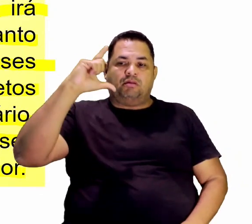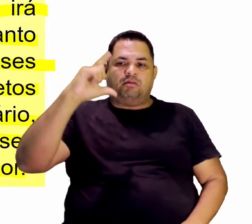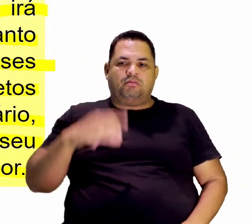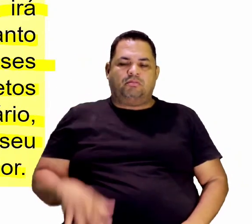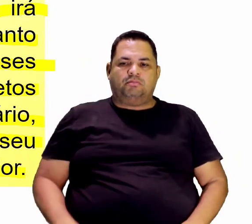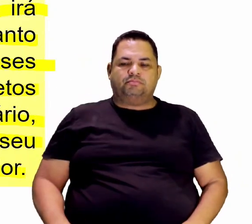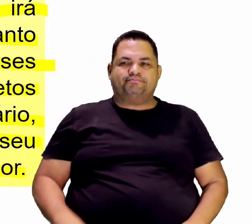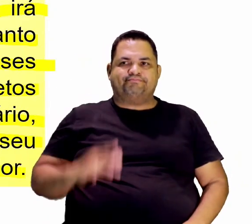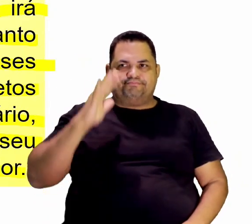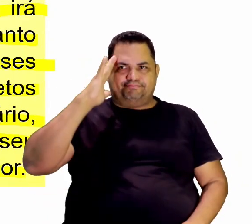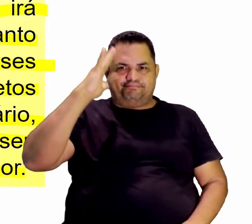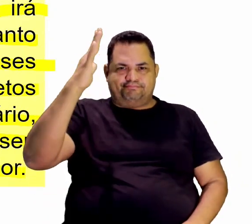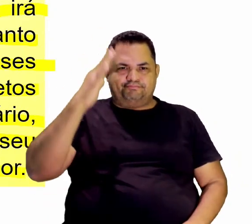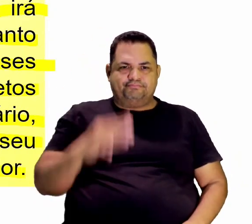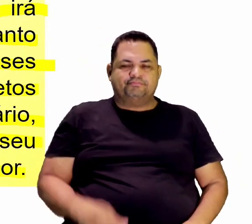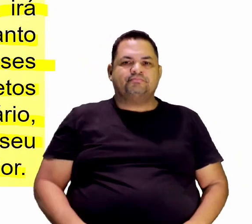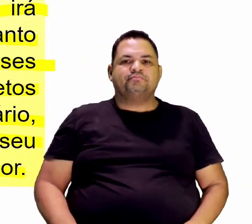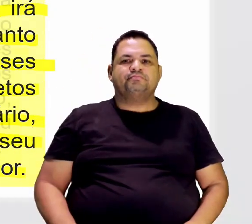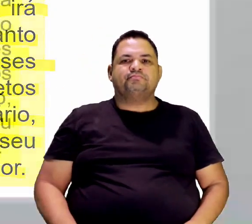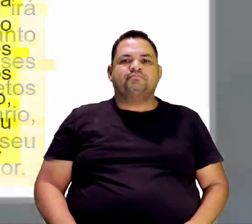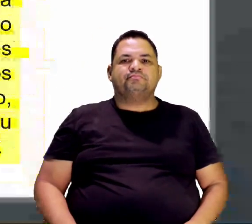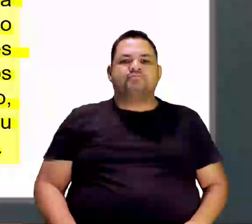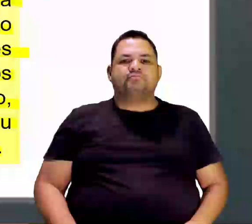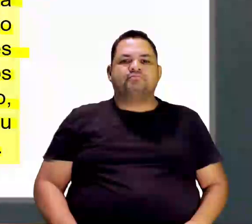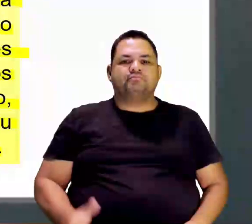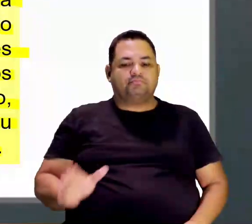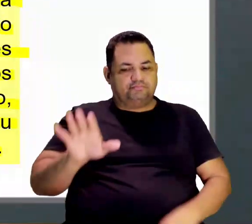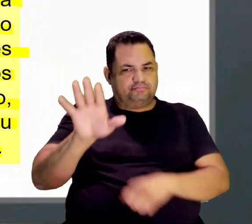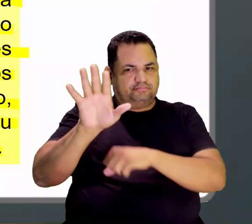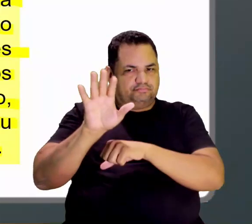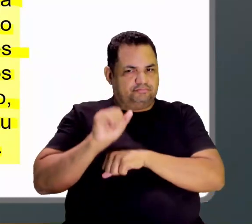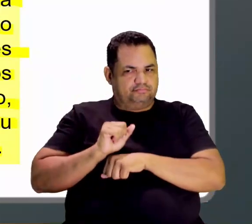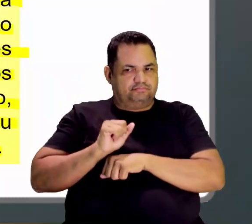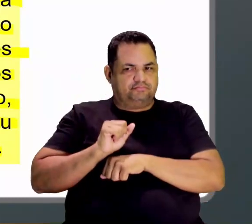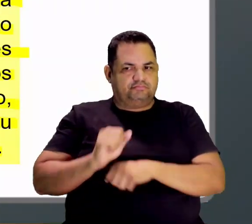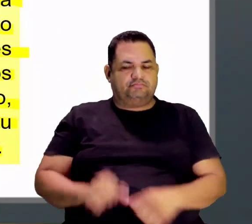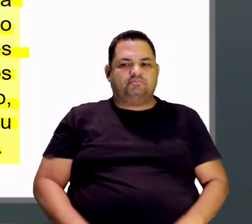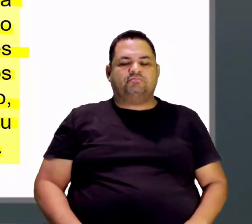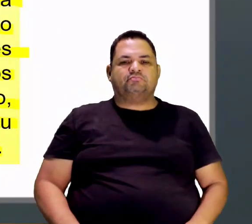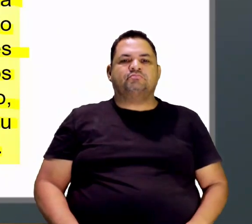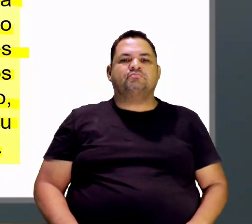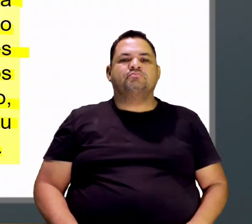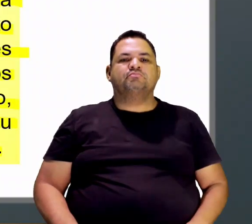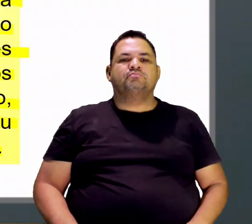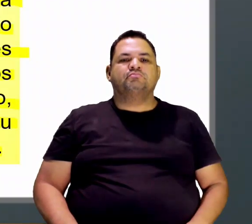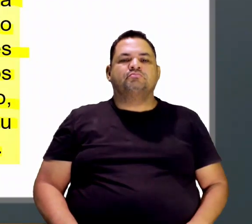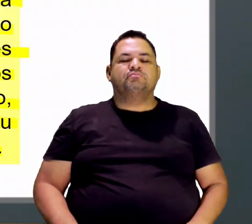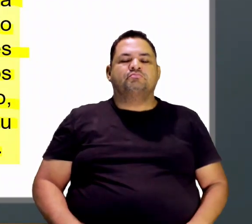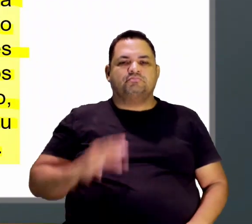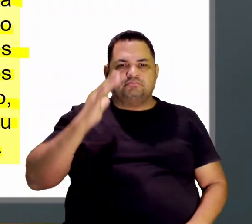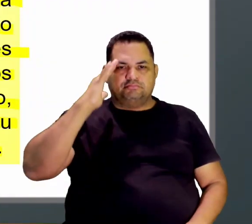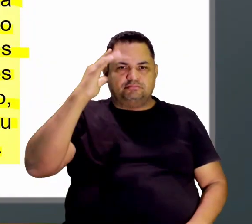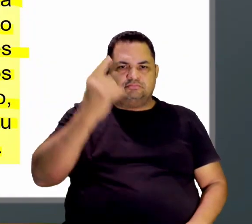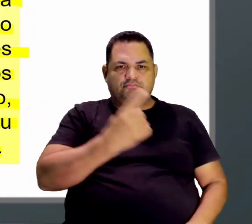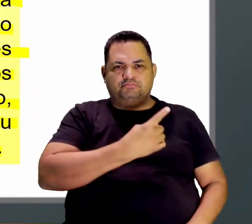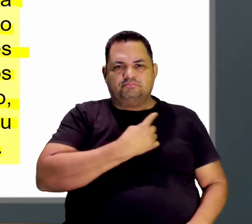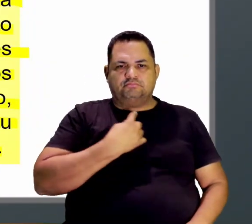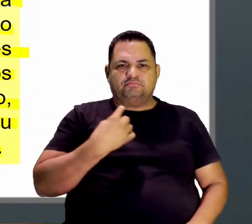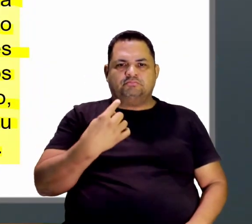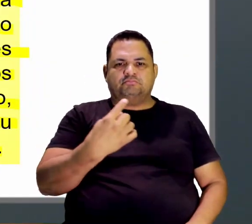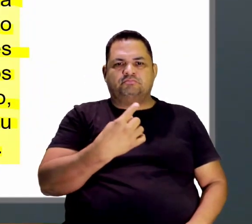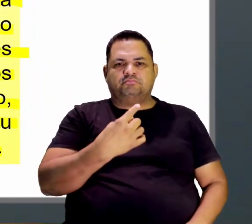Passes sucessíveis e corretos envolvem o adversário, fazendo com que o seu